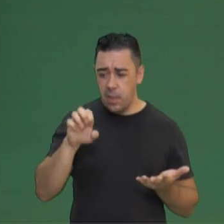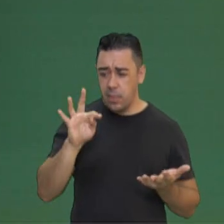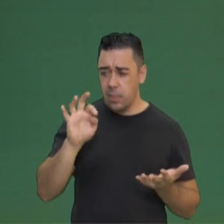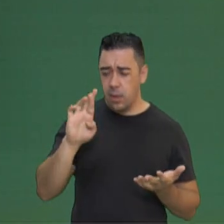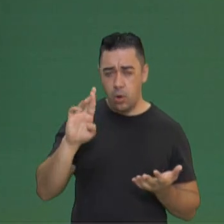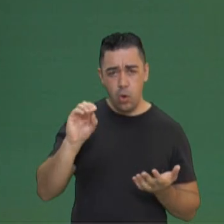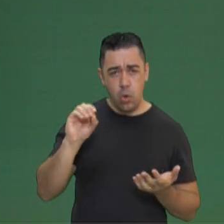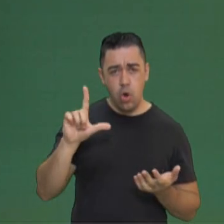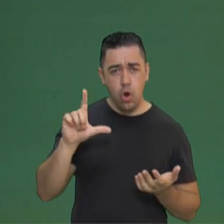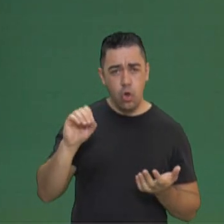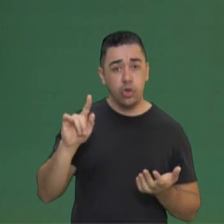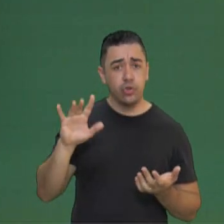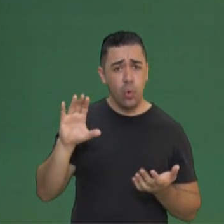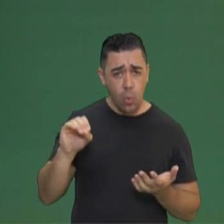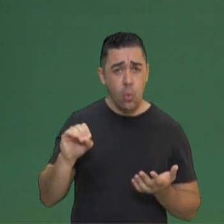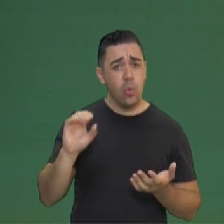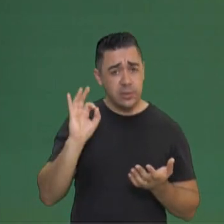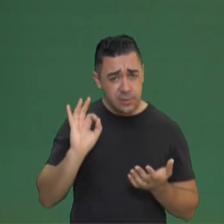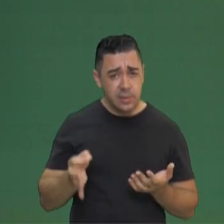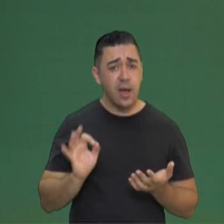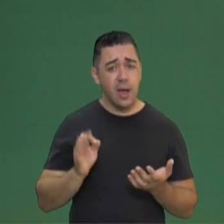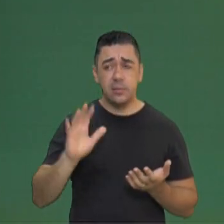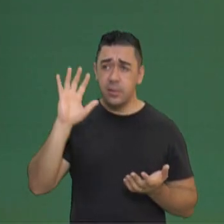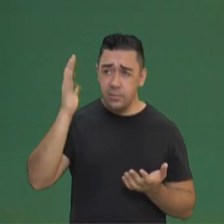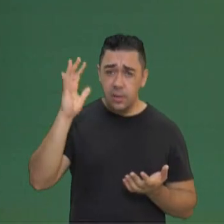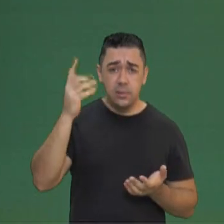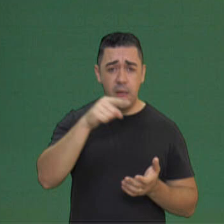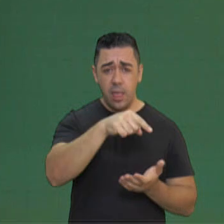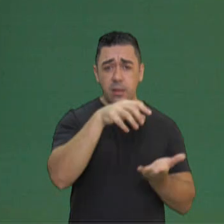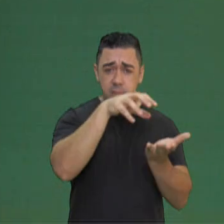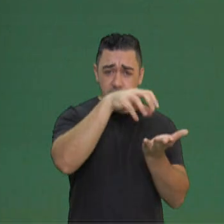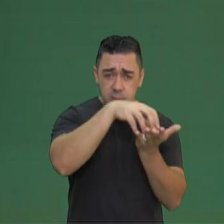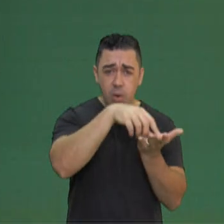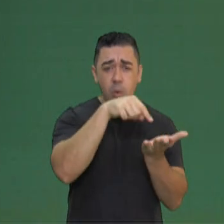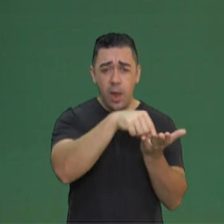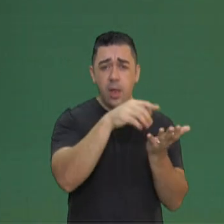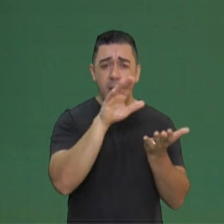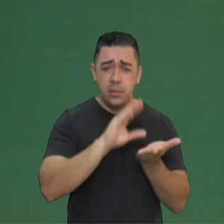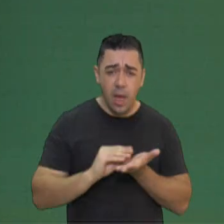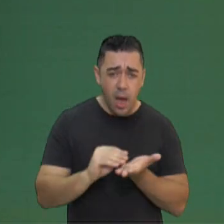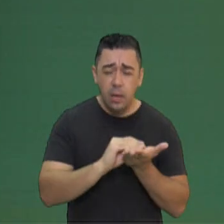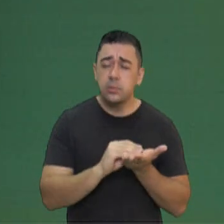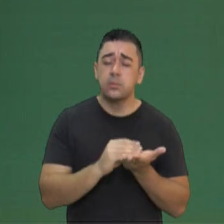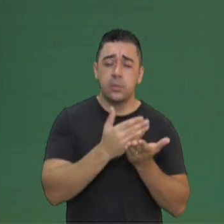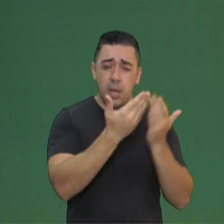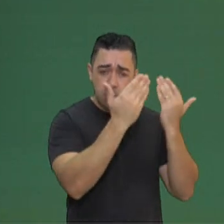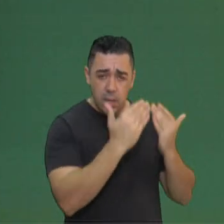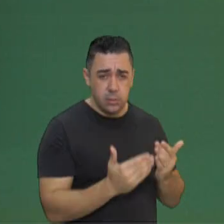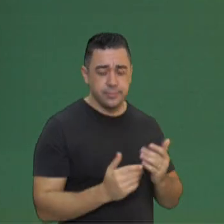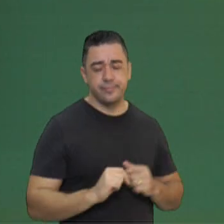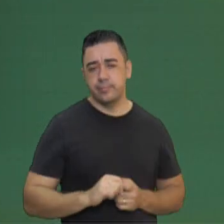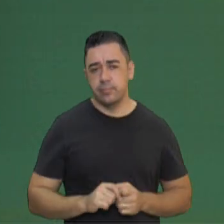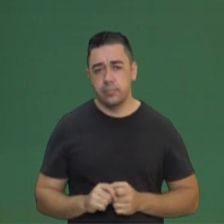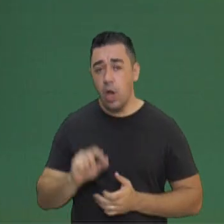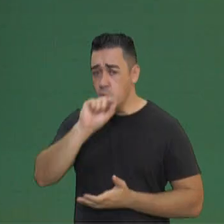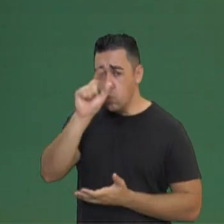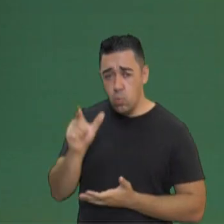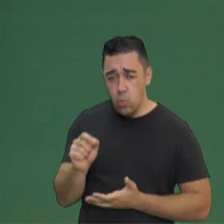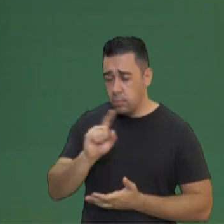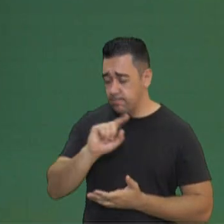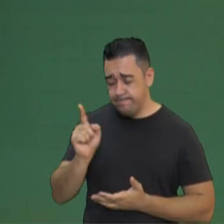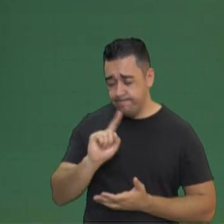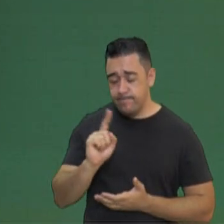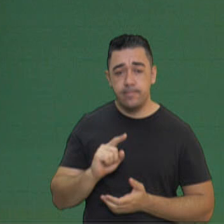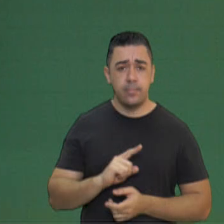aí sobre o nosso tempo, é isso que as estações fazem, é isso que elas coletam. Sobre a Lua, não, também, né?